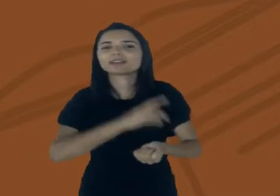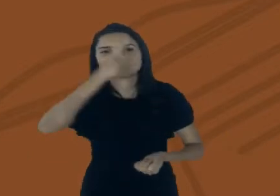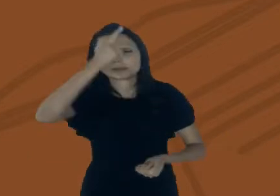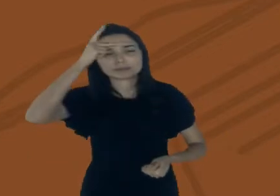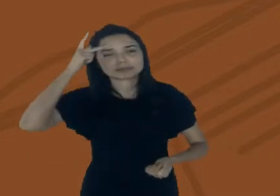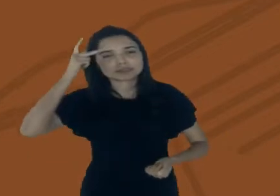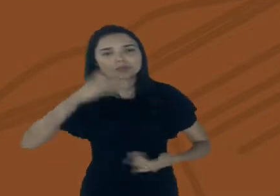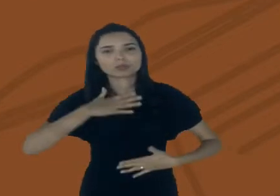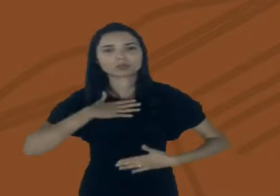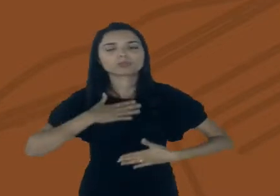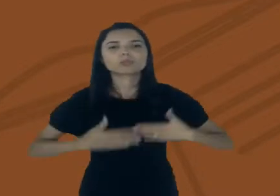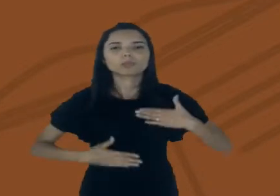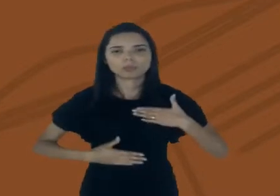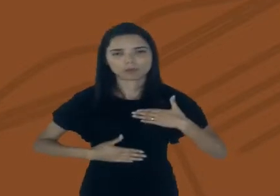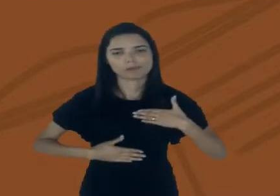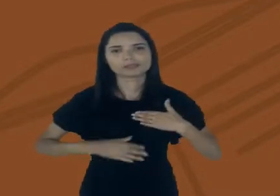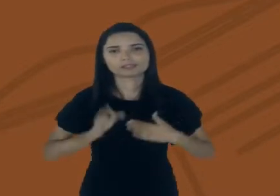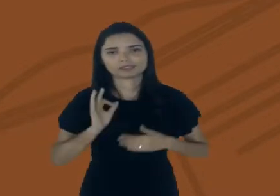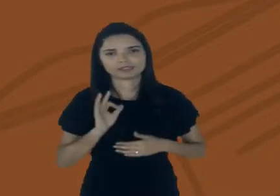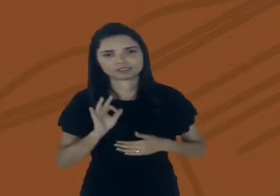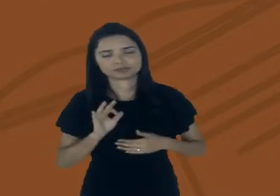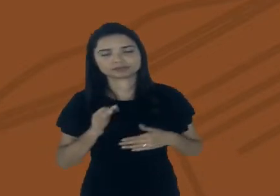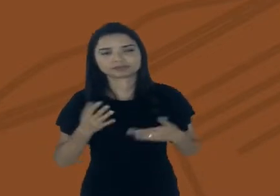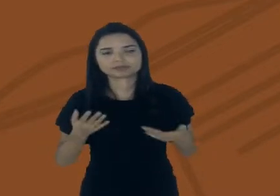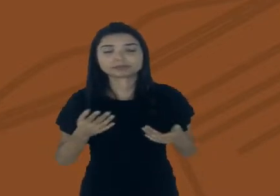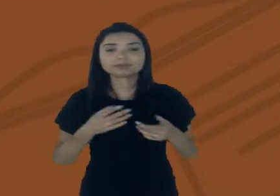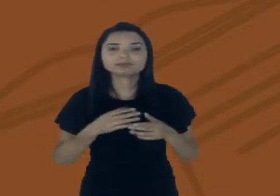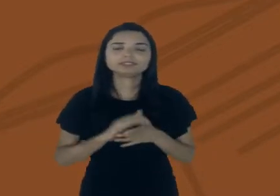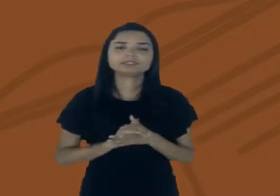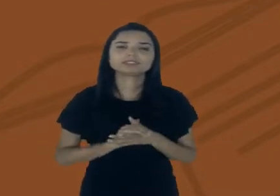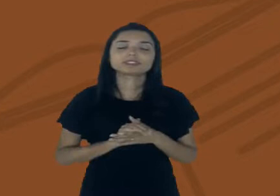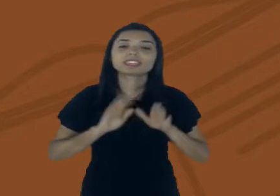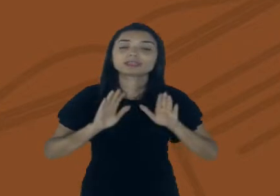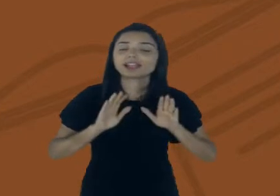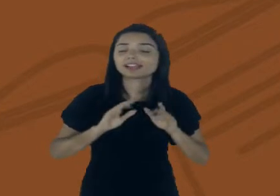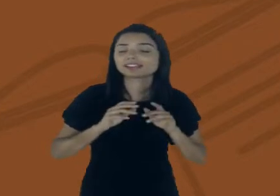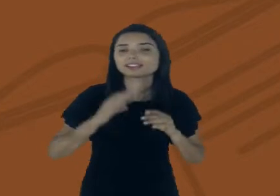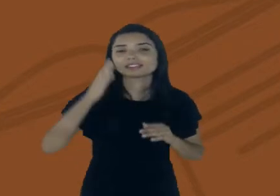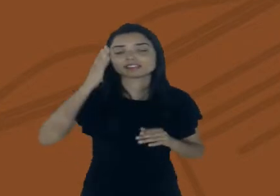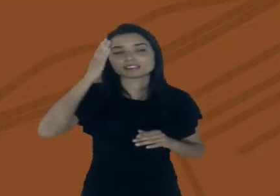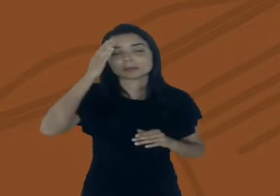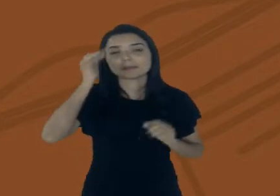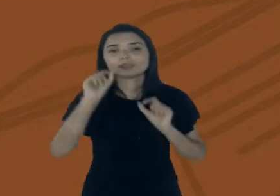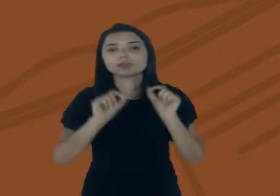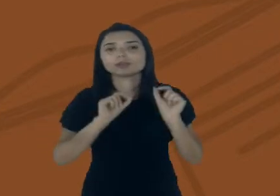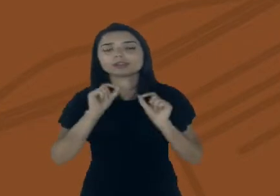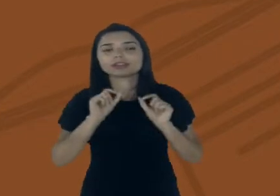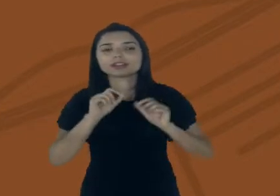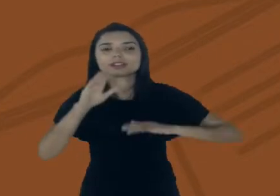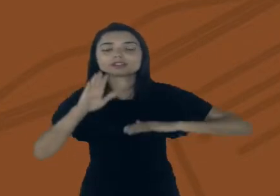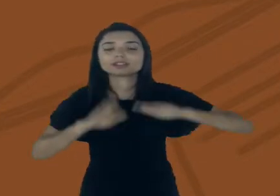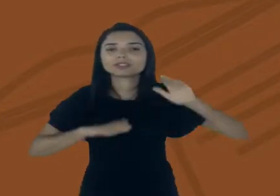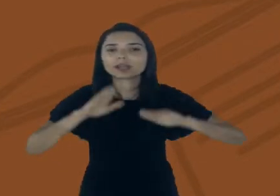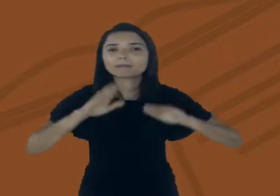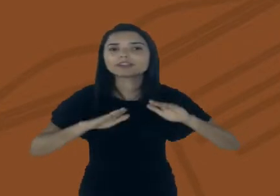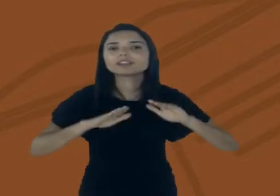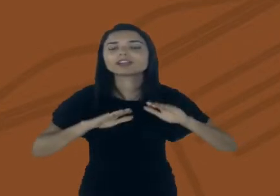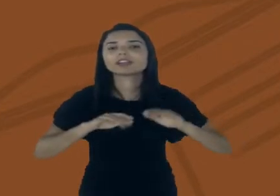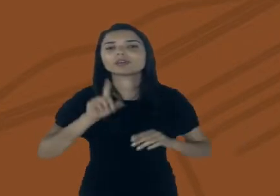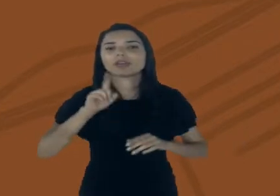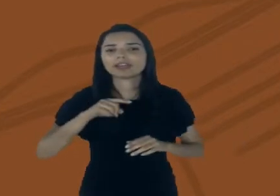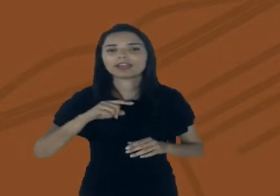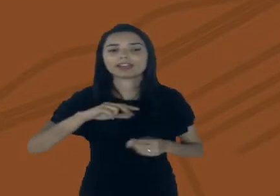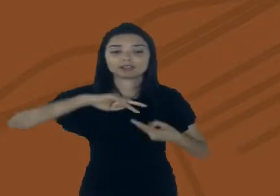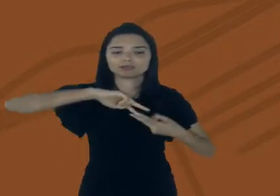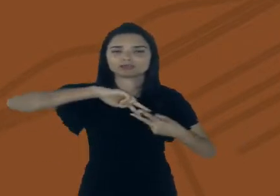nosso corpo. Né? Sabendo que muitas das vezes a própria diabetes ela é algo hereditário, a gente vai ver isso lá na frente, ou